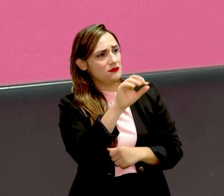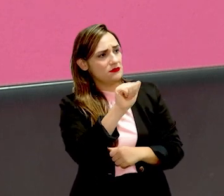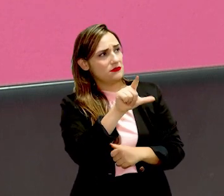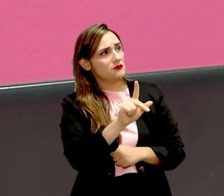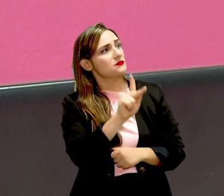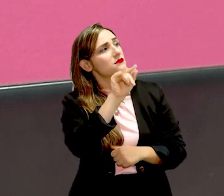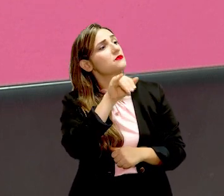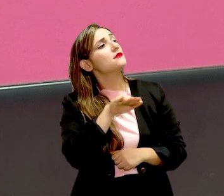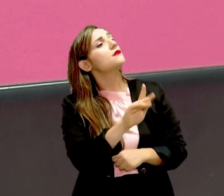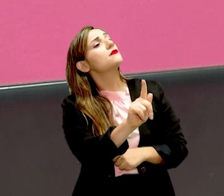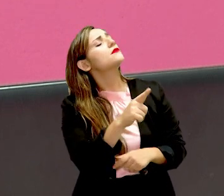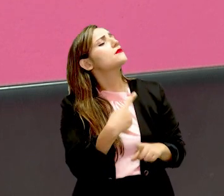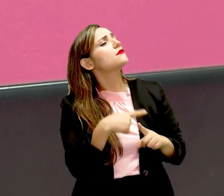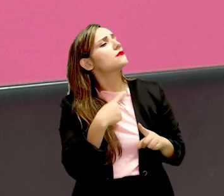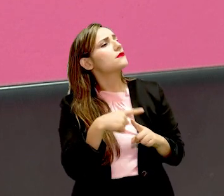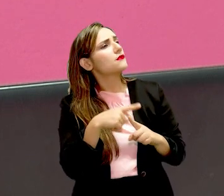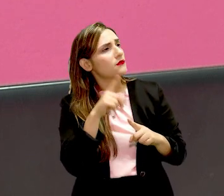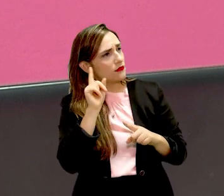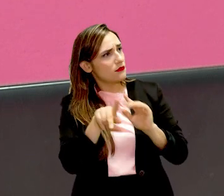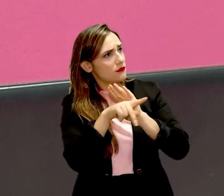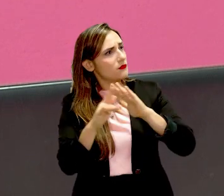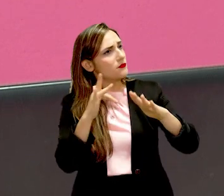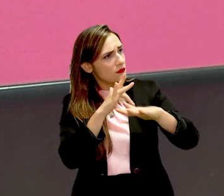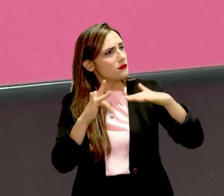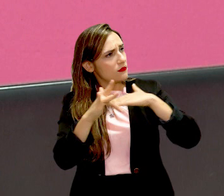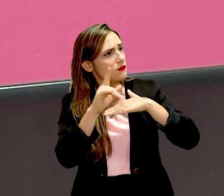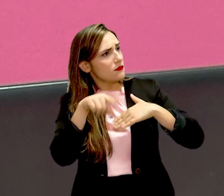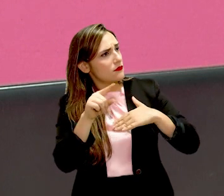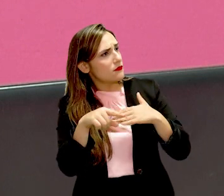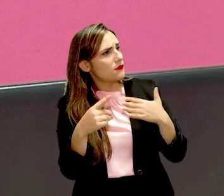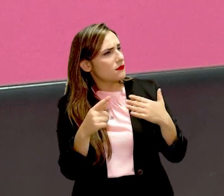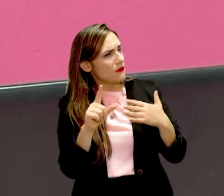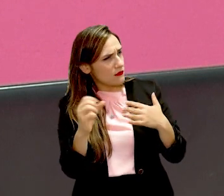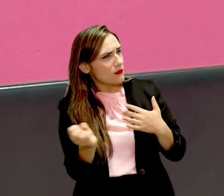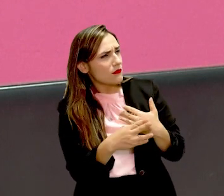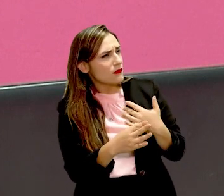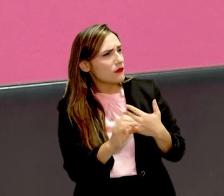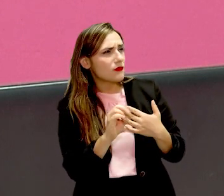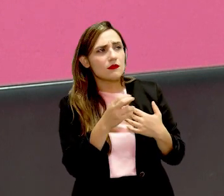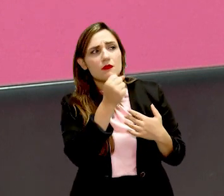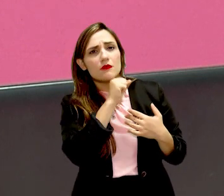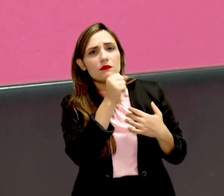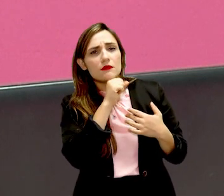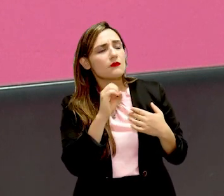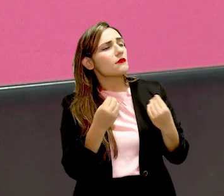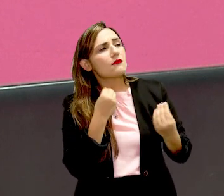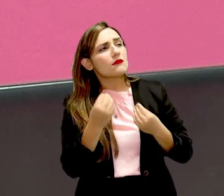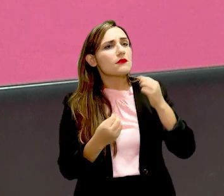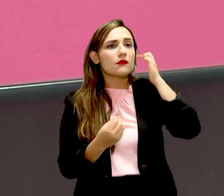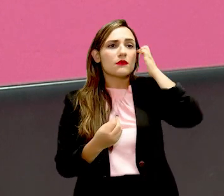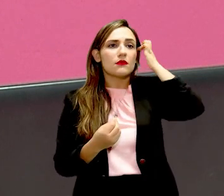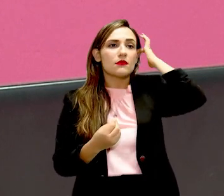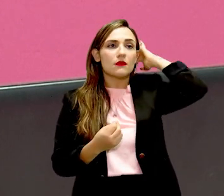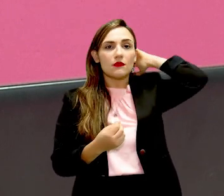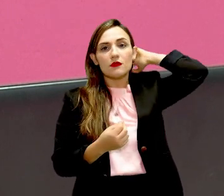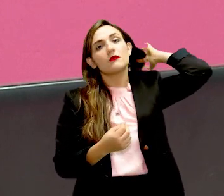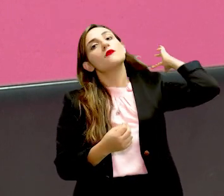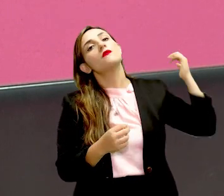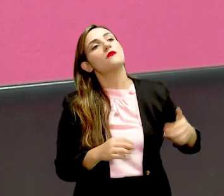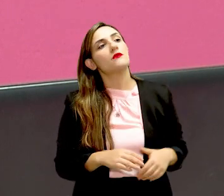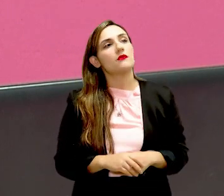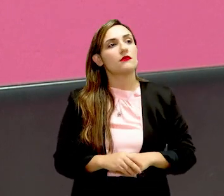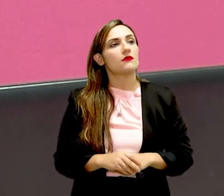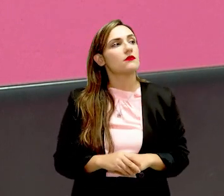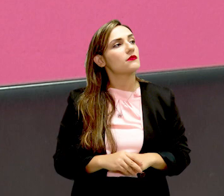Esse nome, ele veio por conta das redes sociais, mas não é uma prática muito nova, como a própria doutora Jaqueline colocou aqui